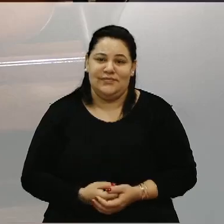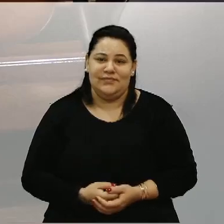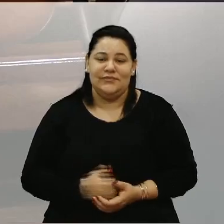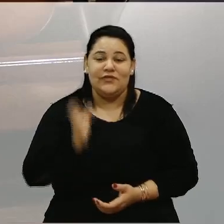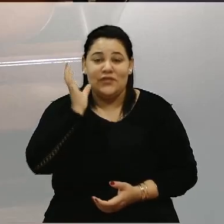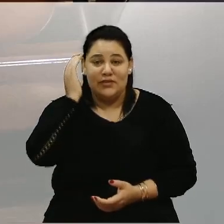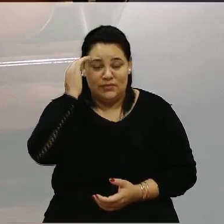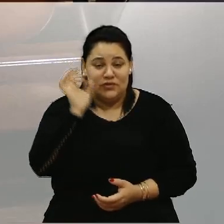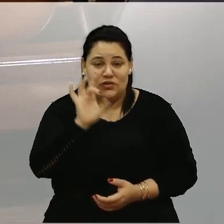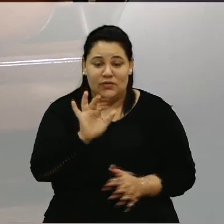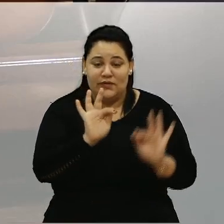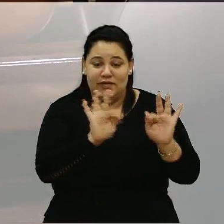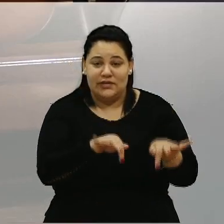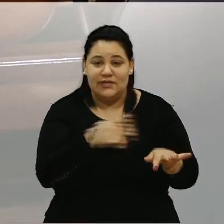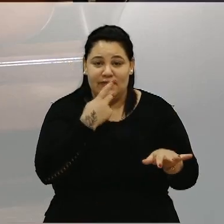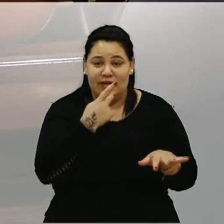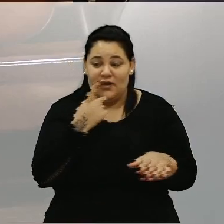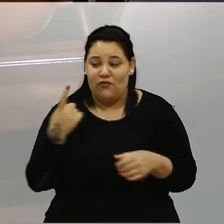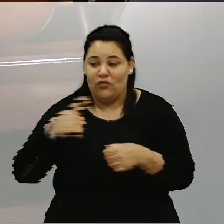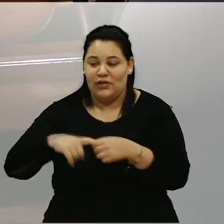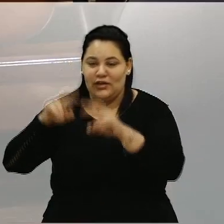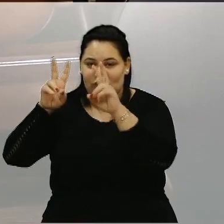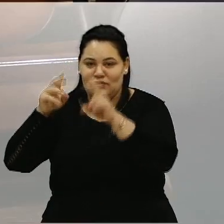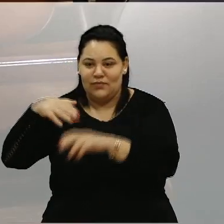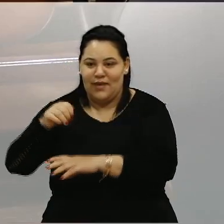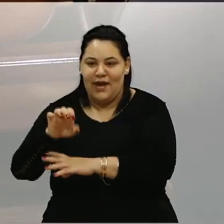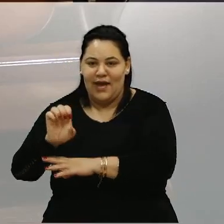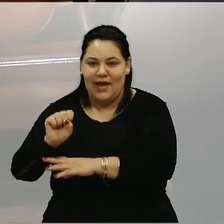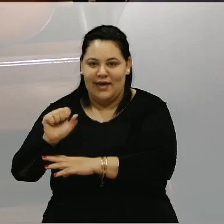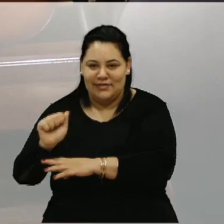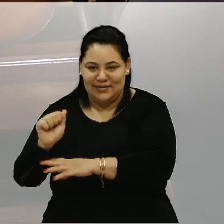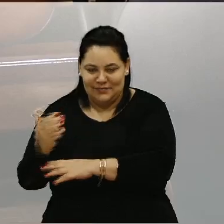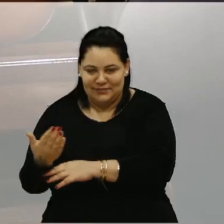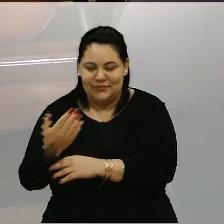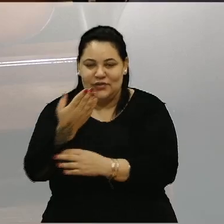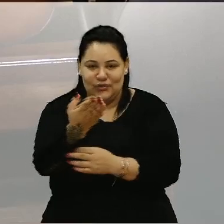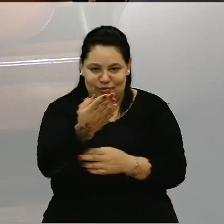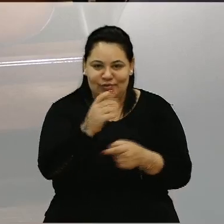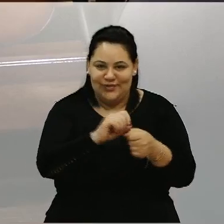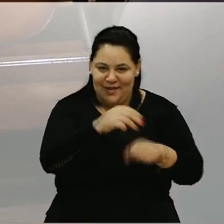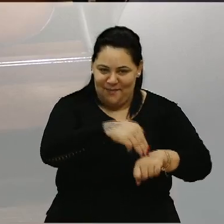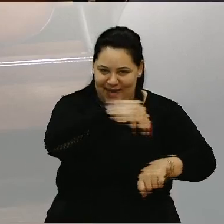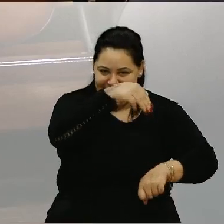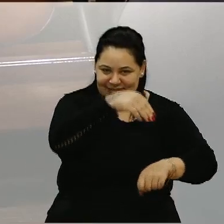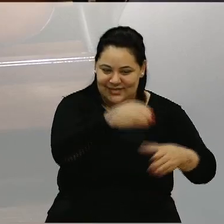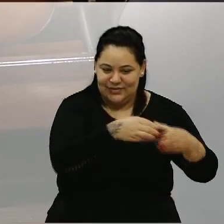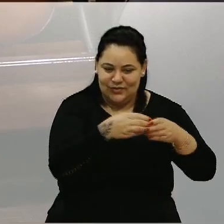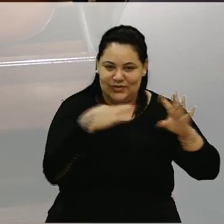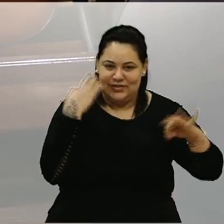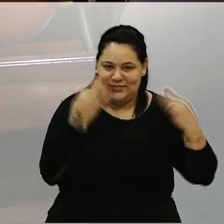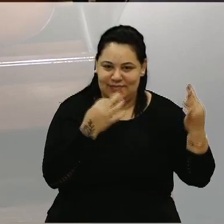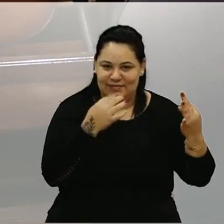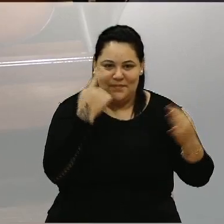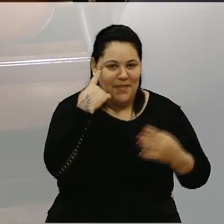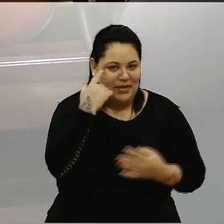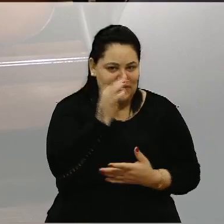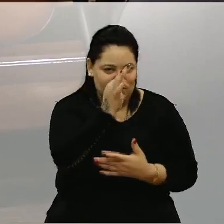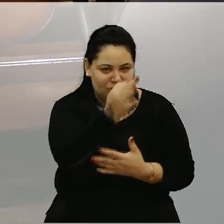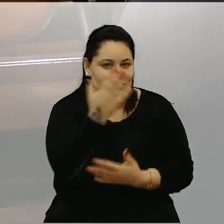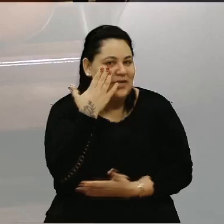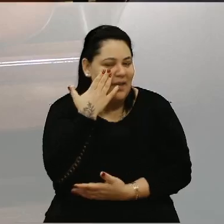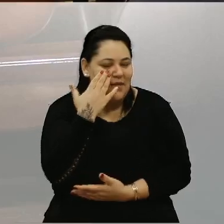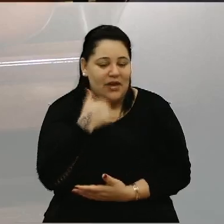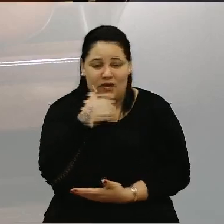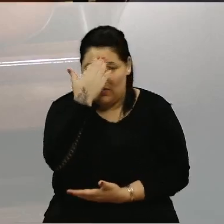e voltando sobre o tema da Maesa, o senhor que é mestre em turismo, né, fez mestrado, uma pessoa visionária e da nossa cidade, eu